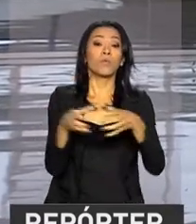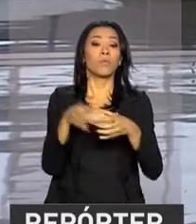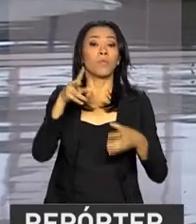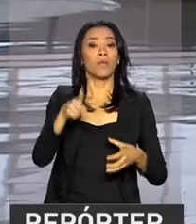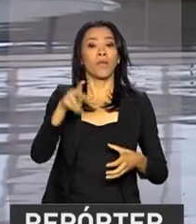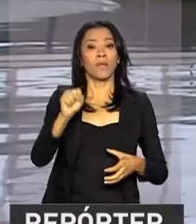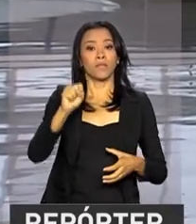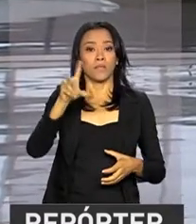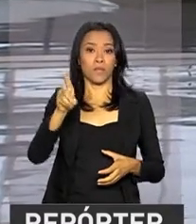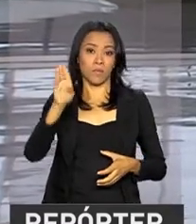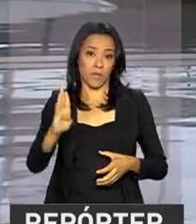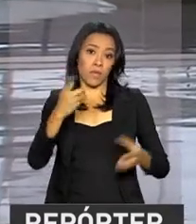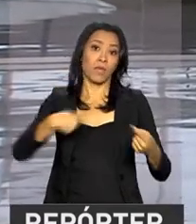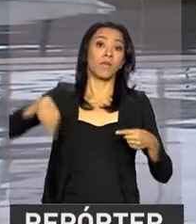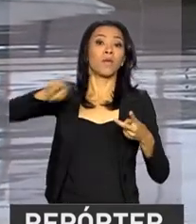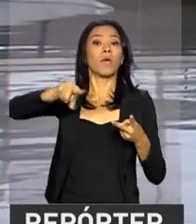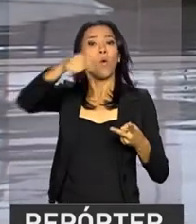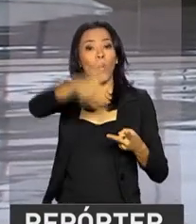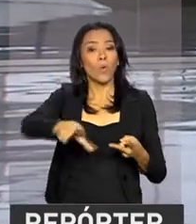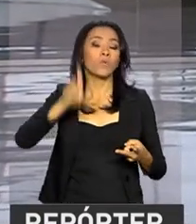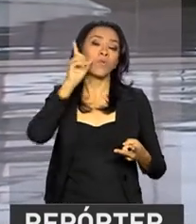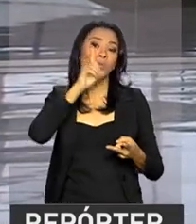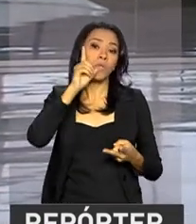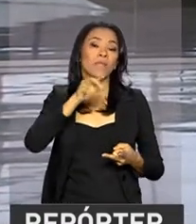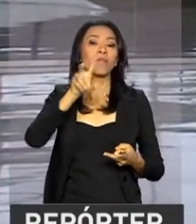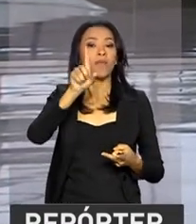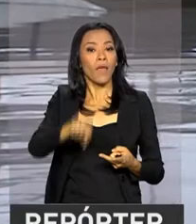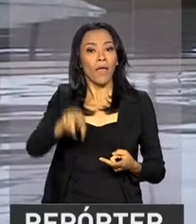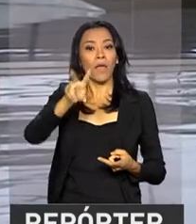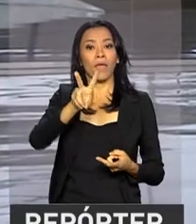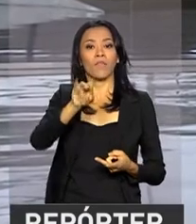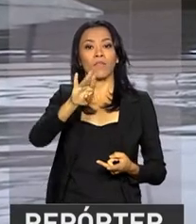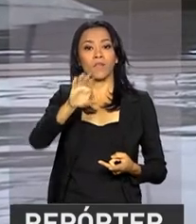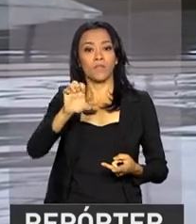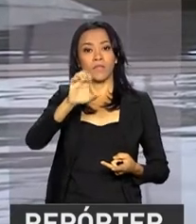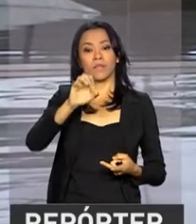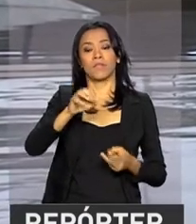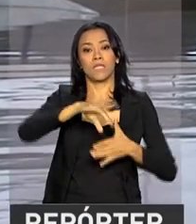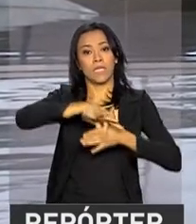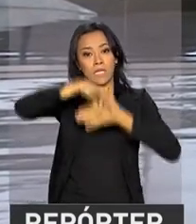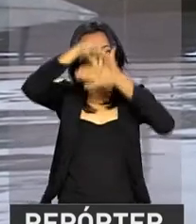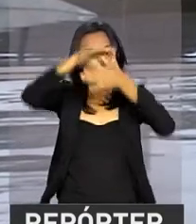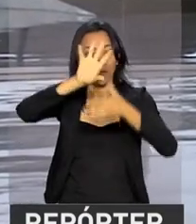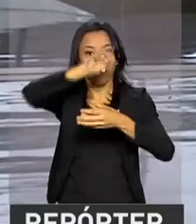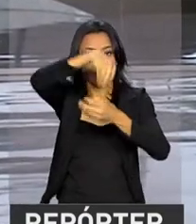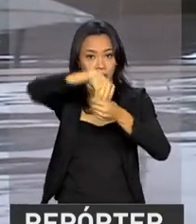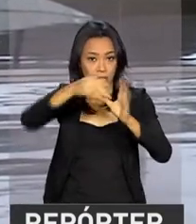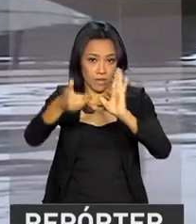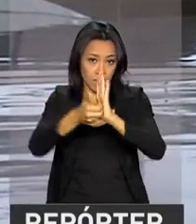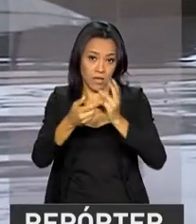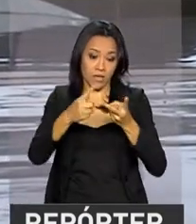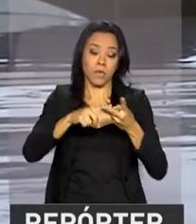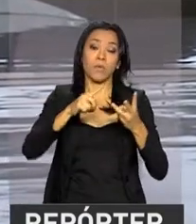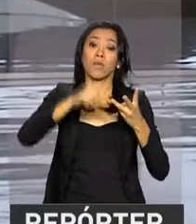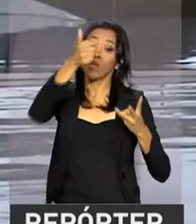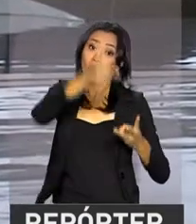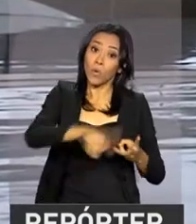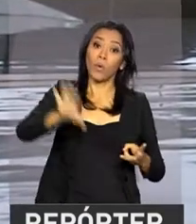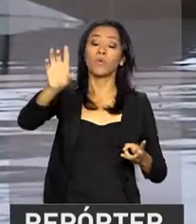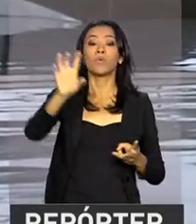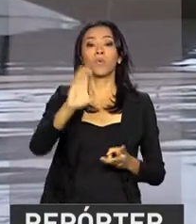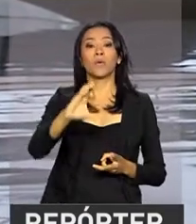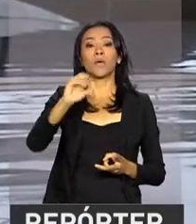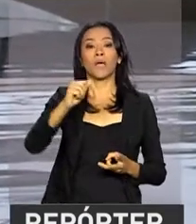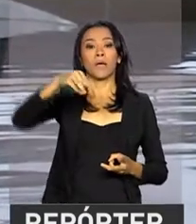deputados aluísio mendes vice líder do podemos na câmara dos deputados e ademir camilo também do